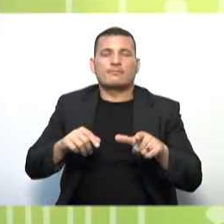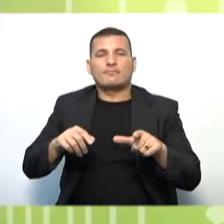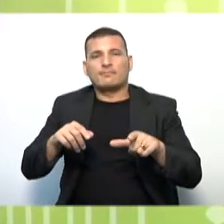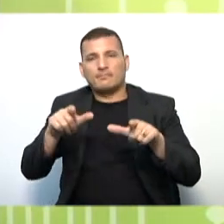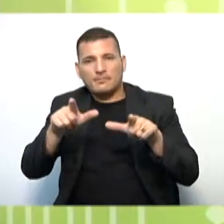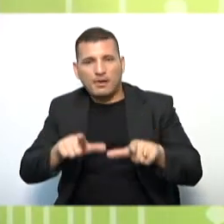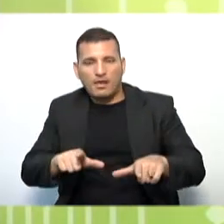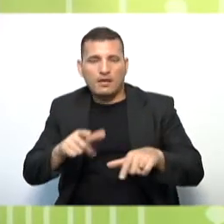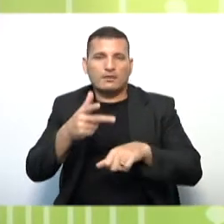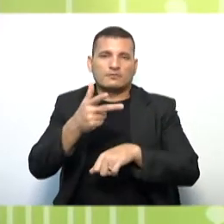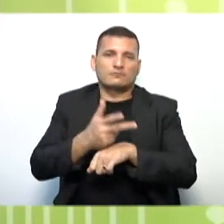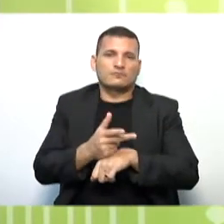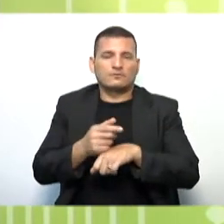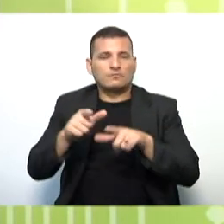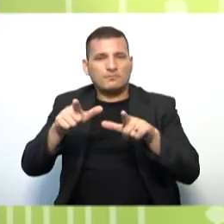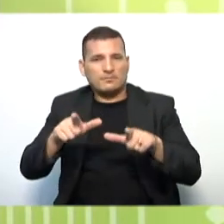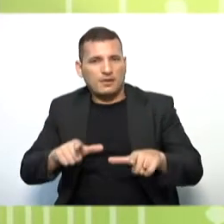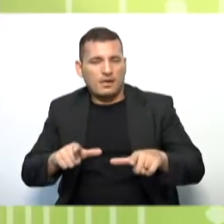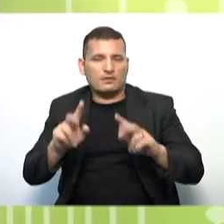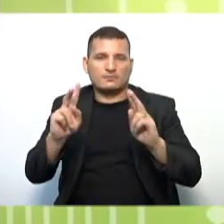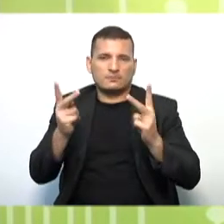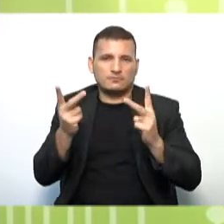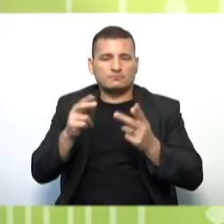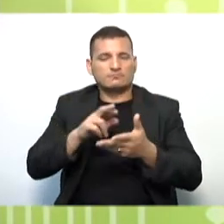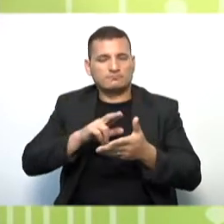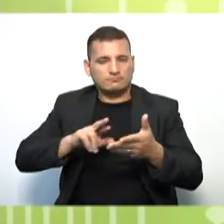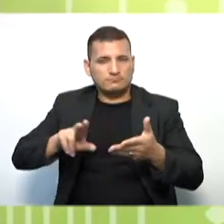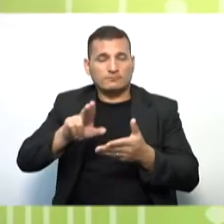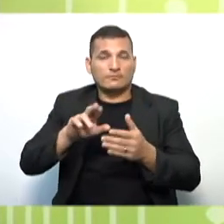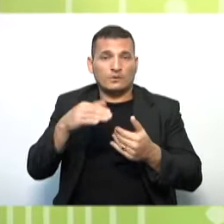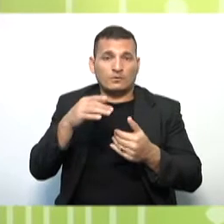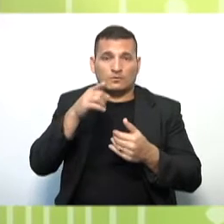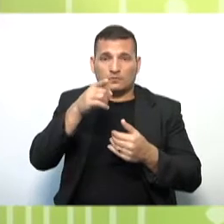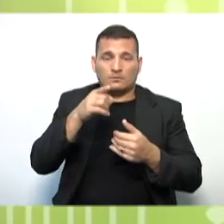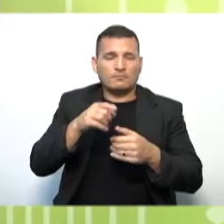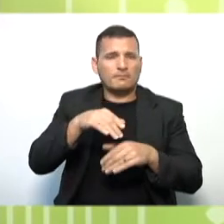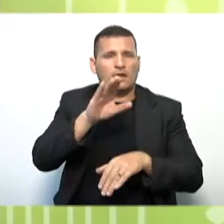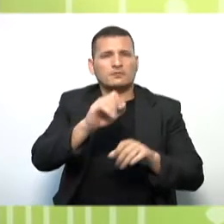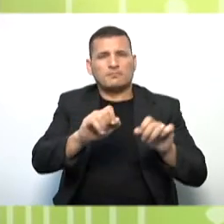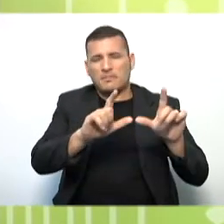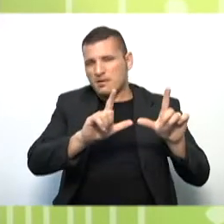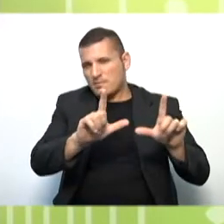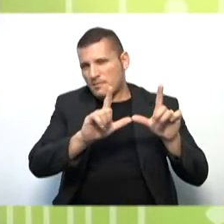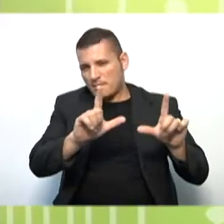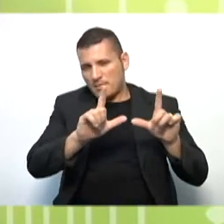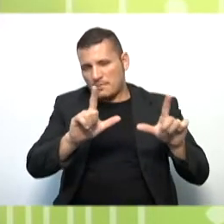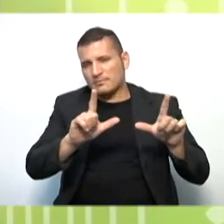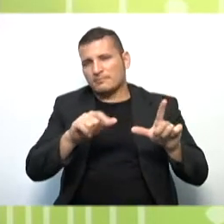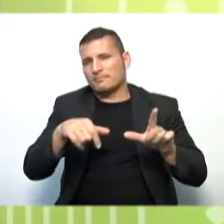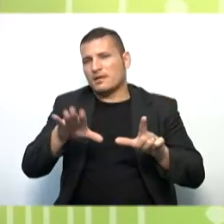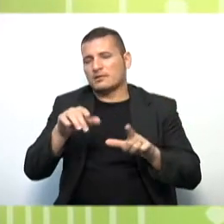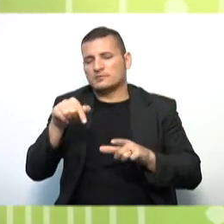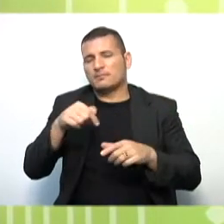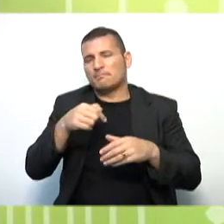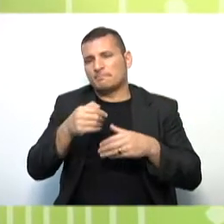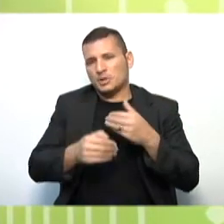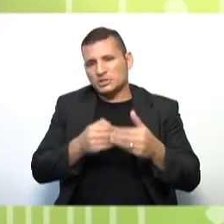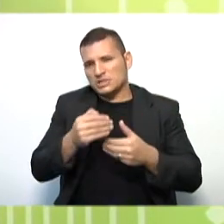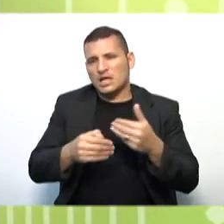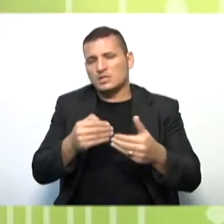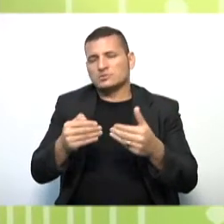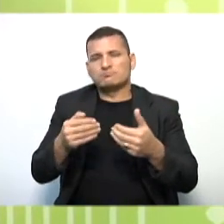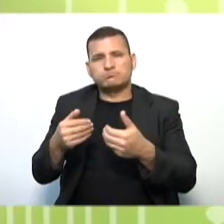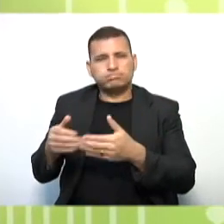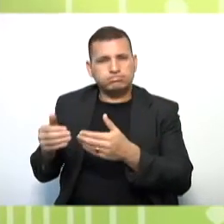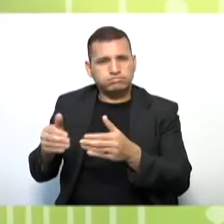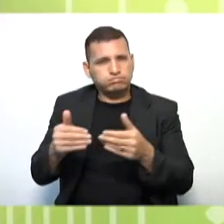computador. Então, quanto mais você executa programas, mais processos você abre e, consequentemente,